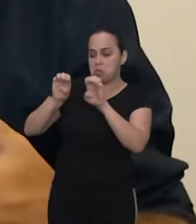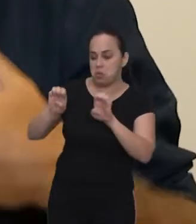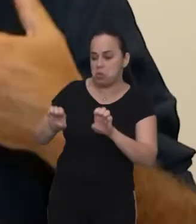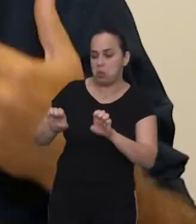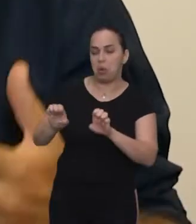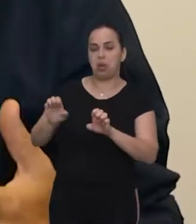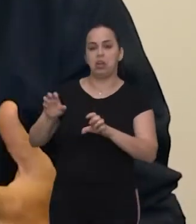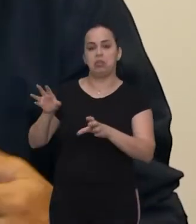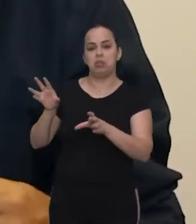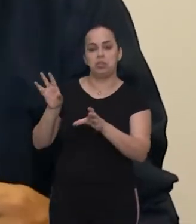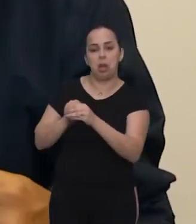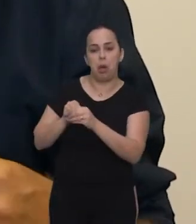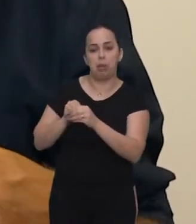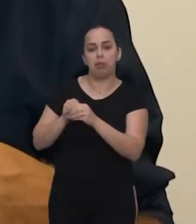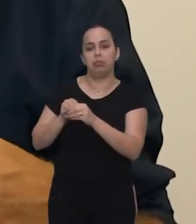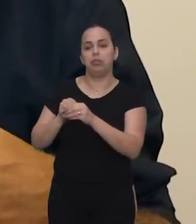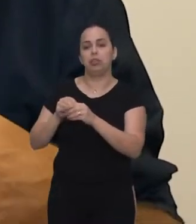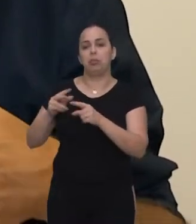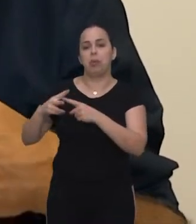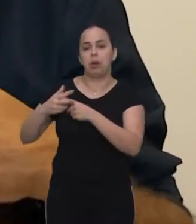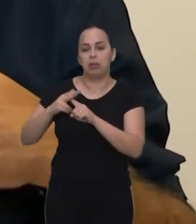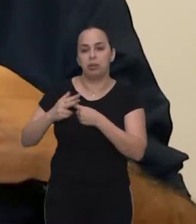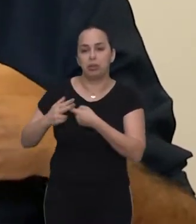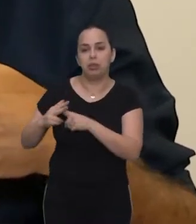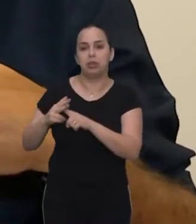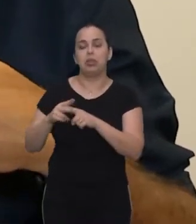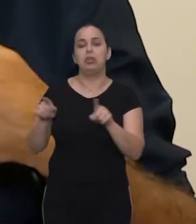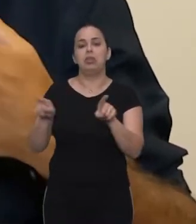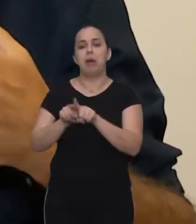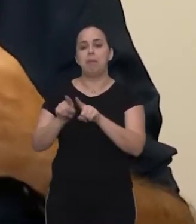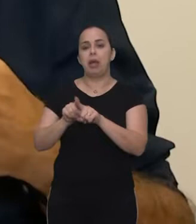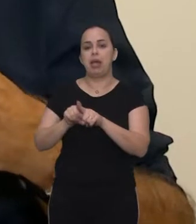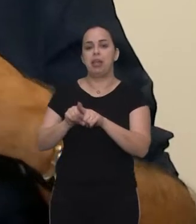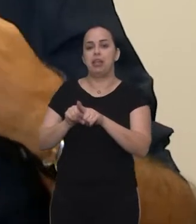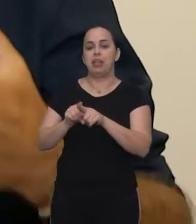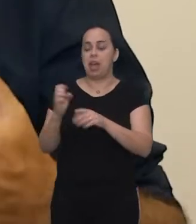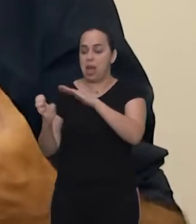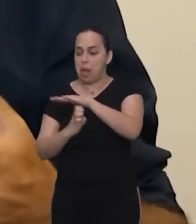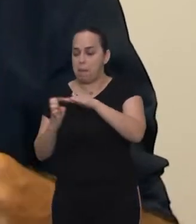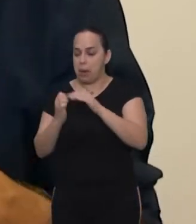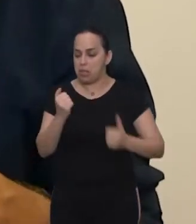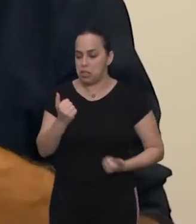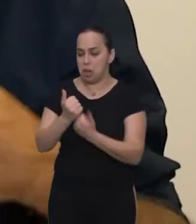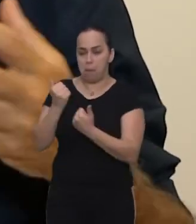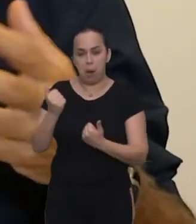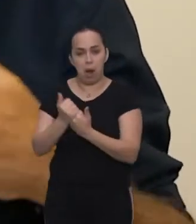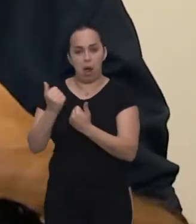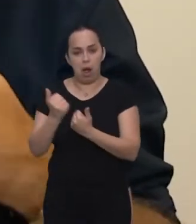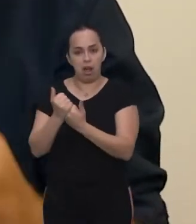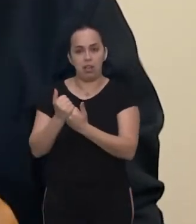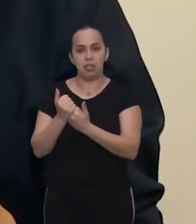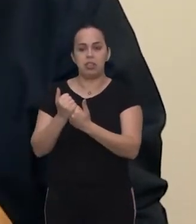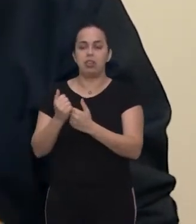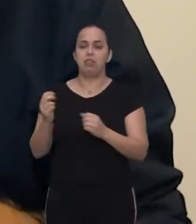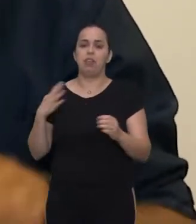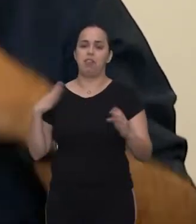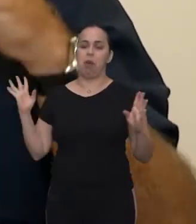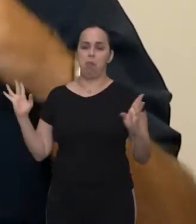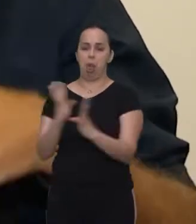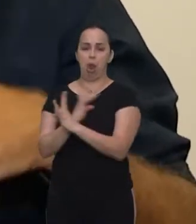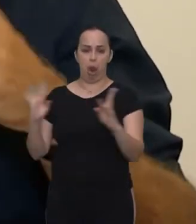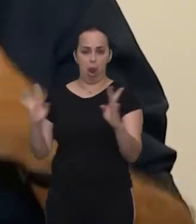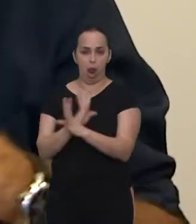ver estruturas de manutenção é de companhias de apoio de descarga descarga em